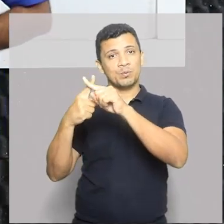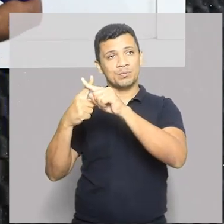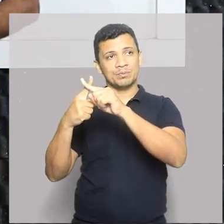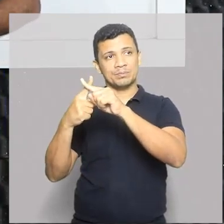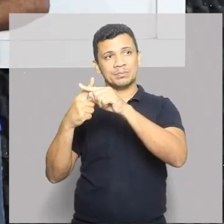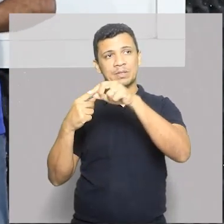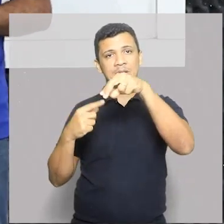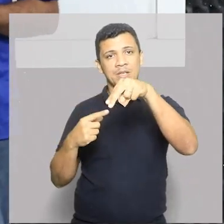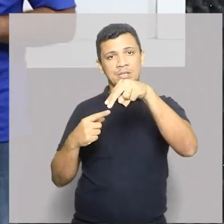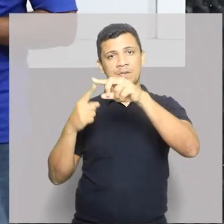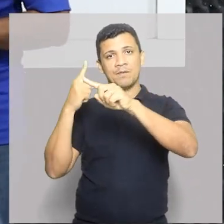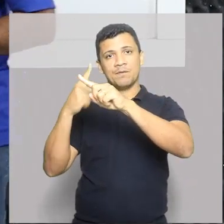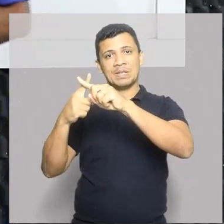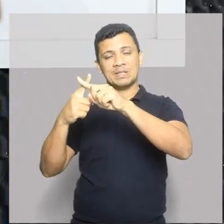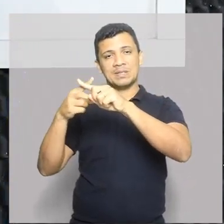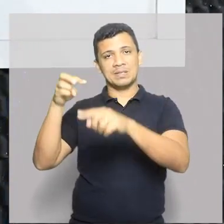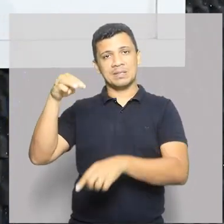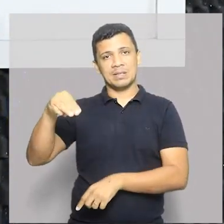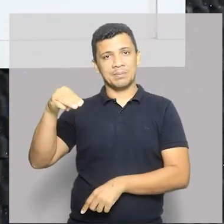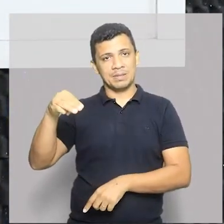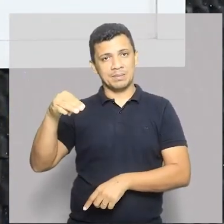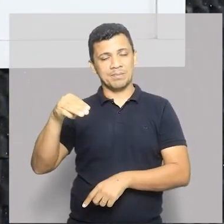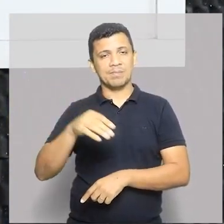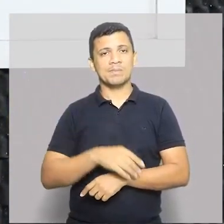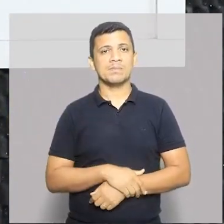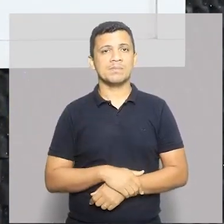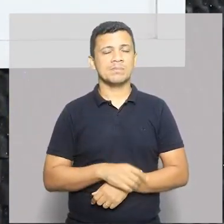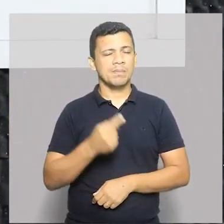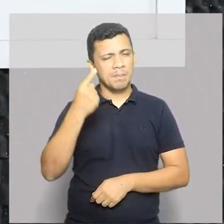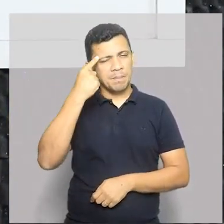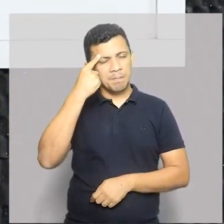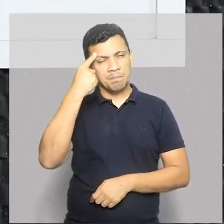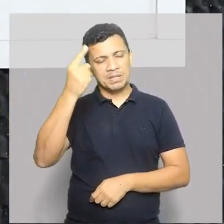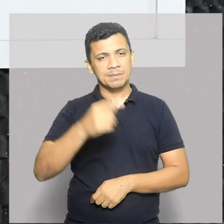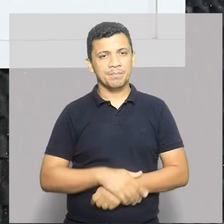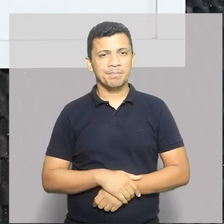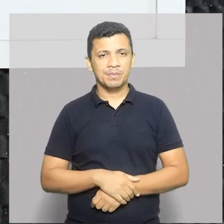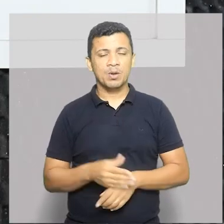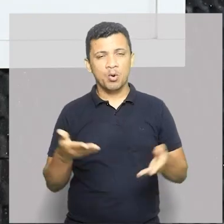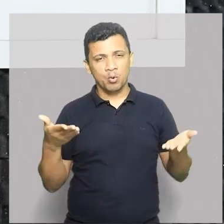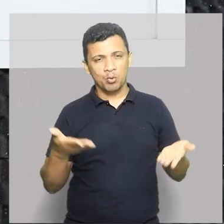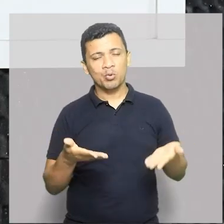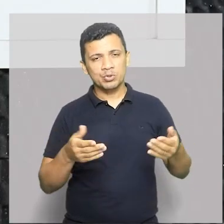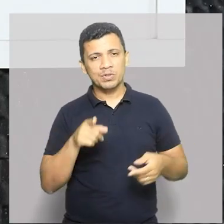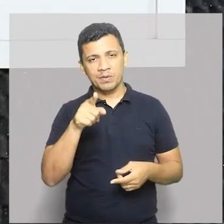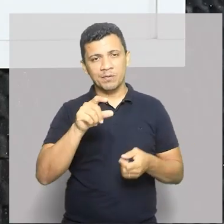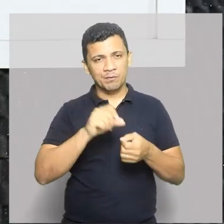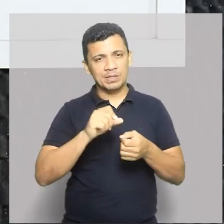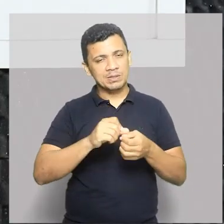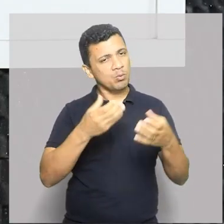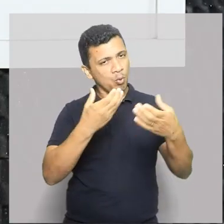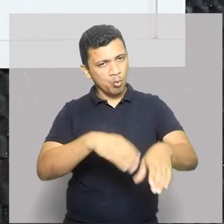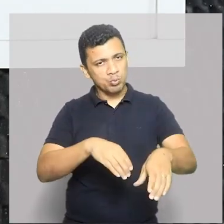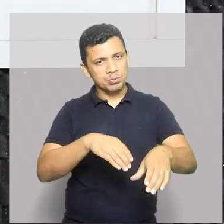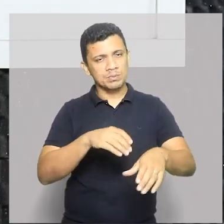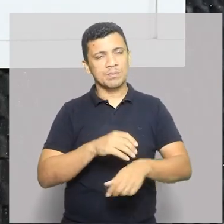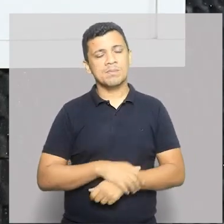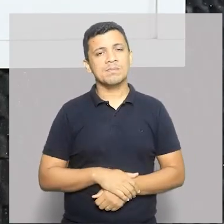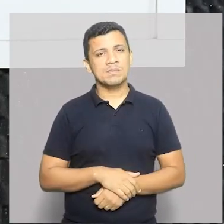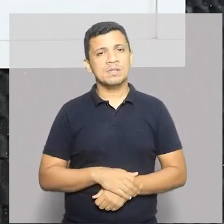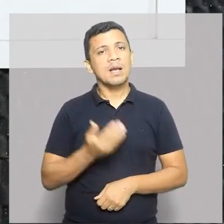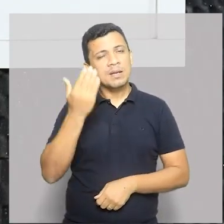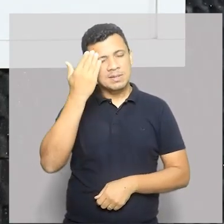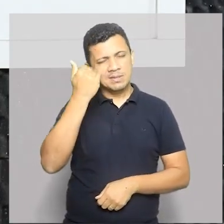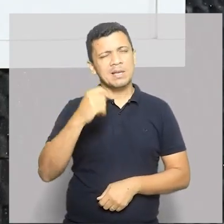bom? Então são assim. Digamos que hoje à tarde tu vai fazer um concurso. Sabe que